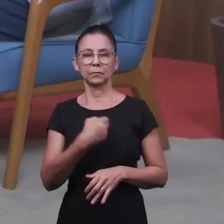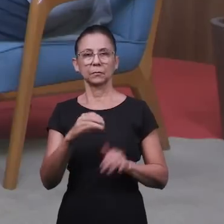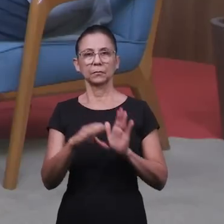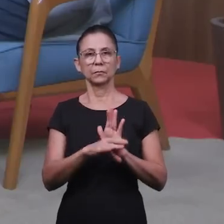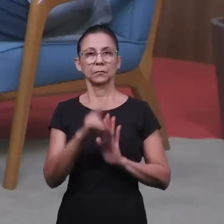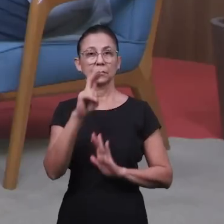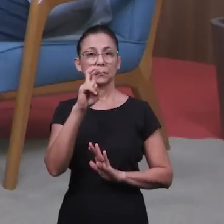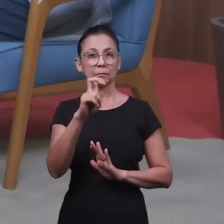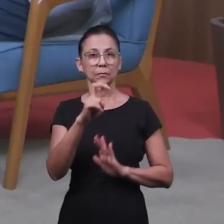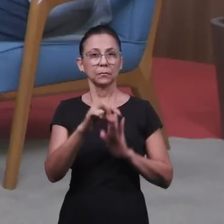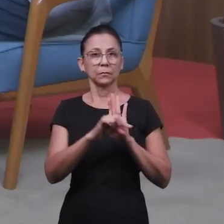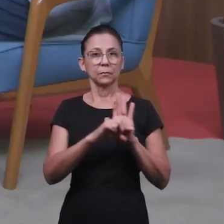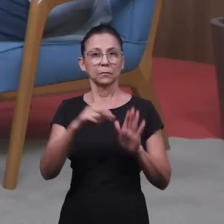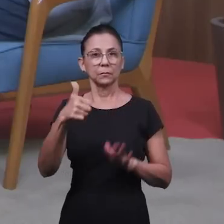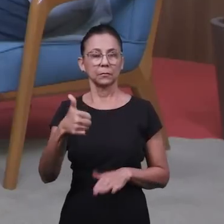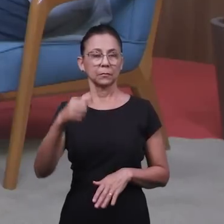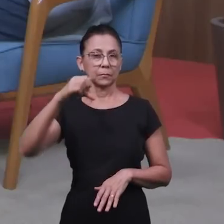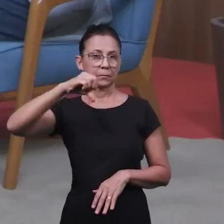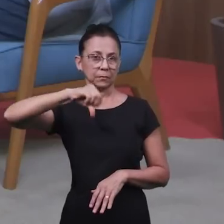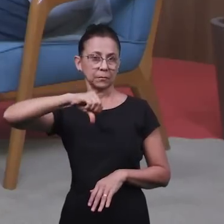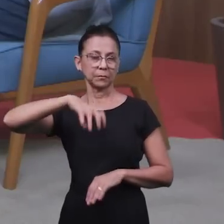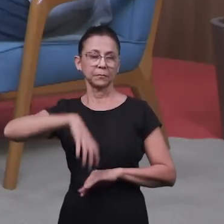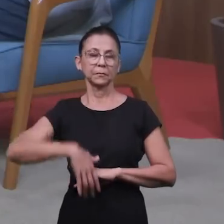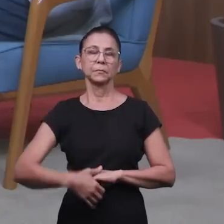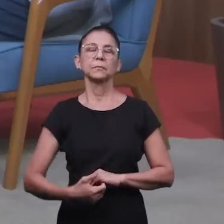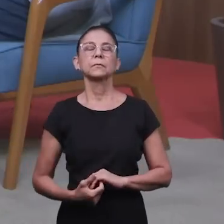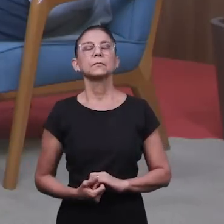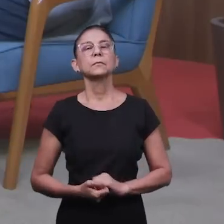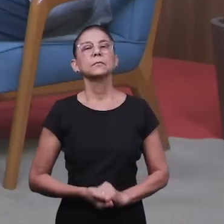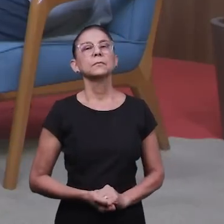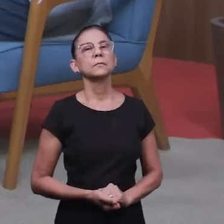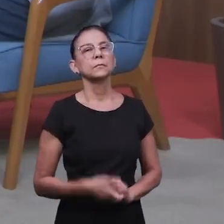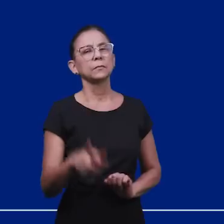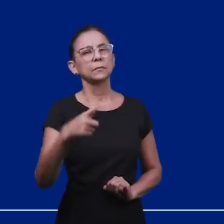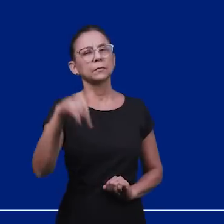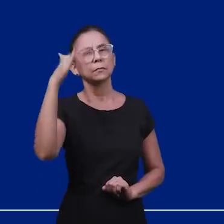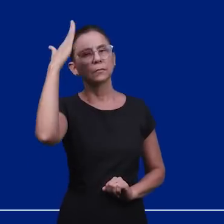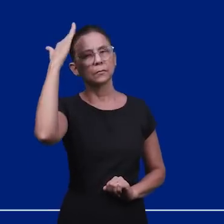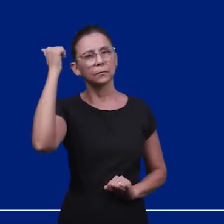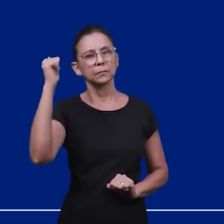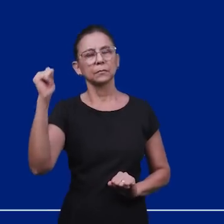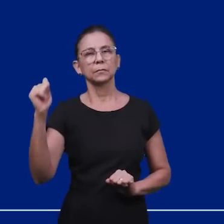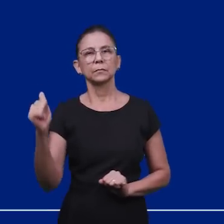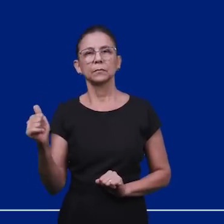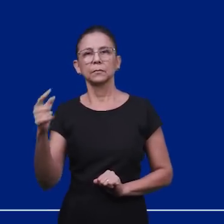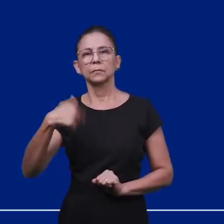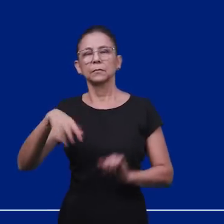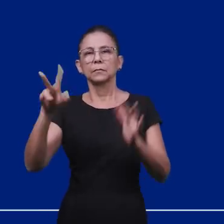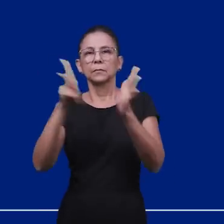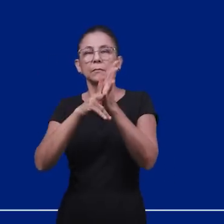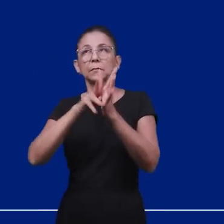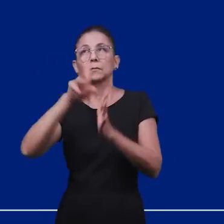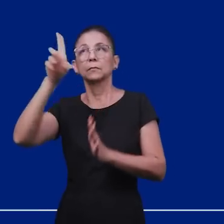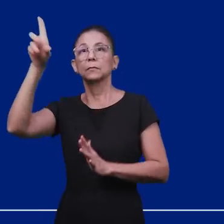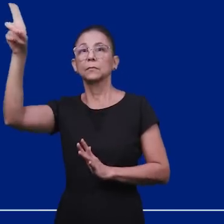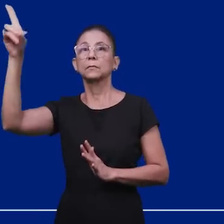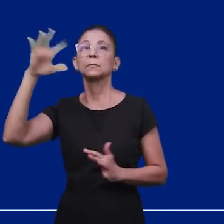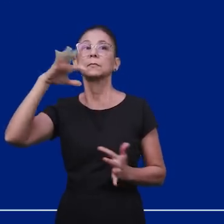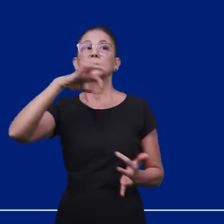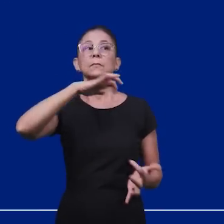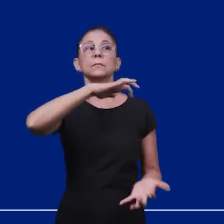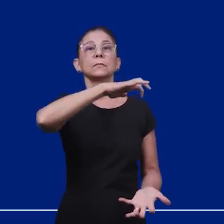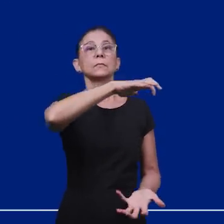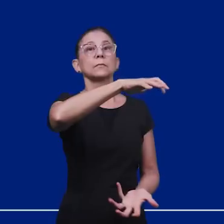João capítulo 5, verso 19, primeira epístola do apóstolo João, diz assim: sabemos que somos de Deus e que todo